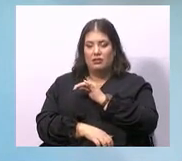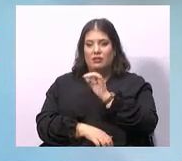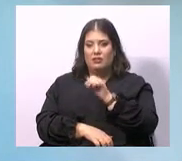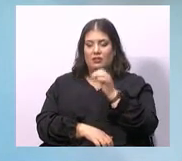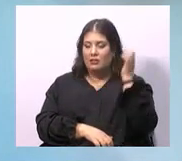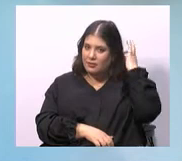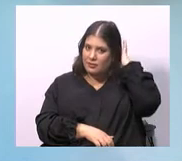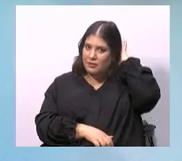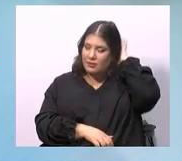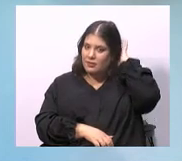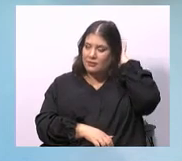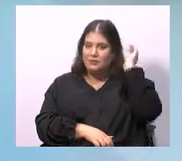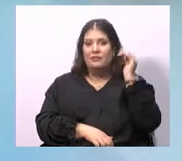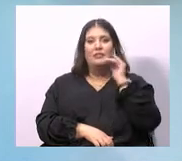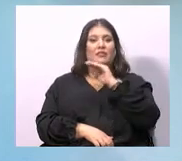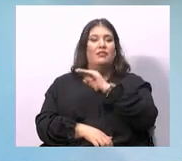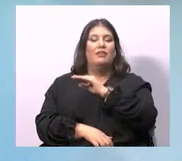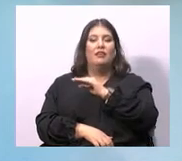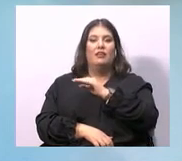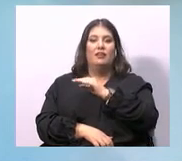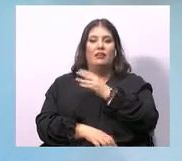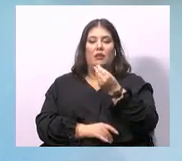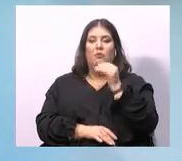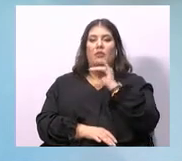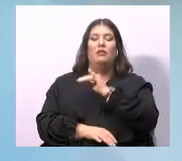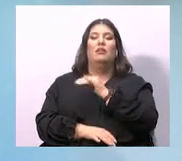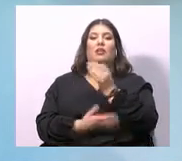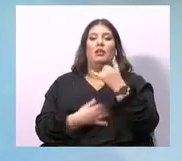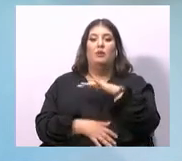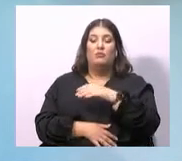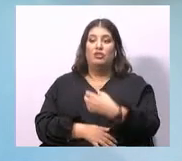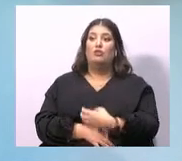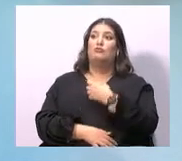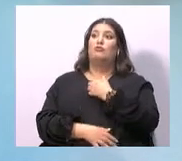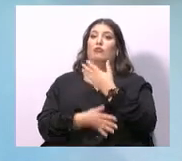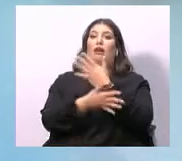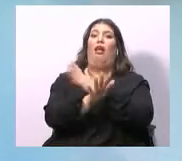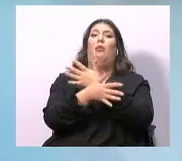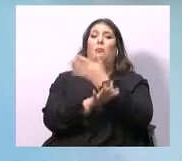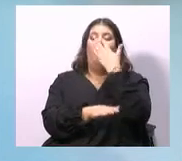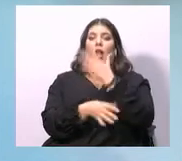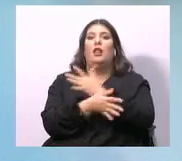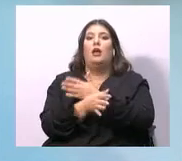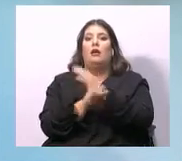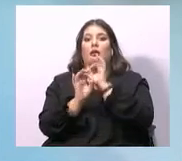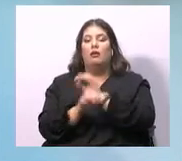eu ponho na mão, estão muito frios, mas eu sinto o contrário. Exatamente.